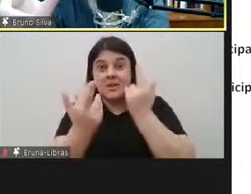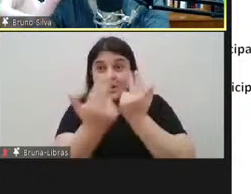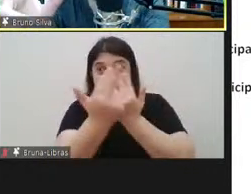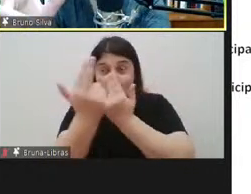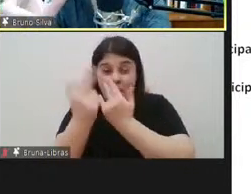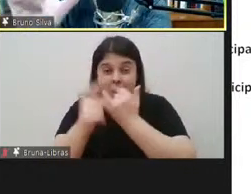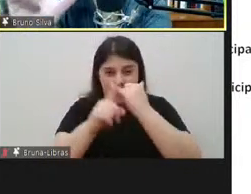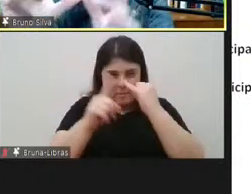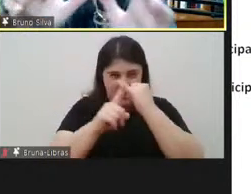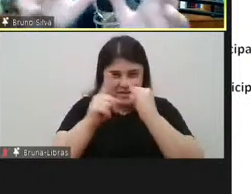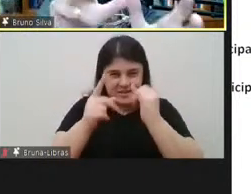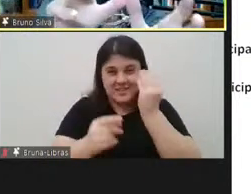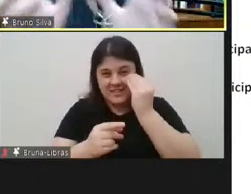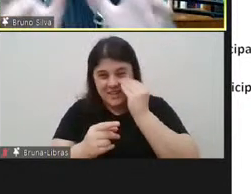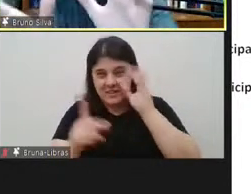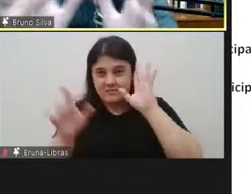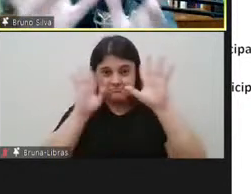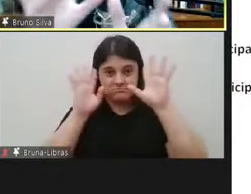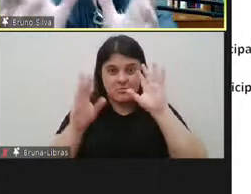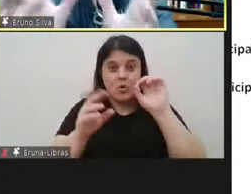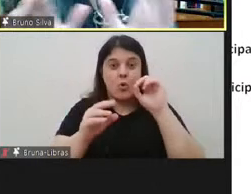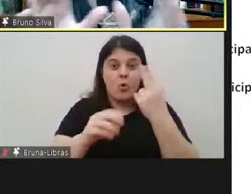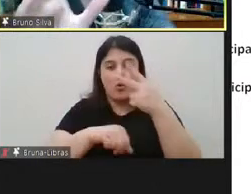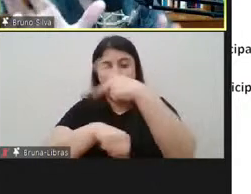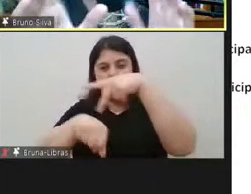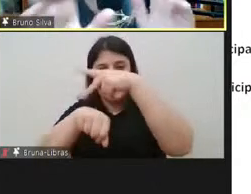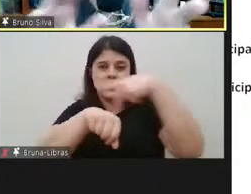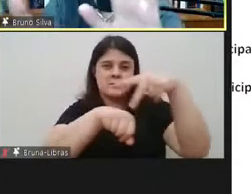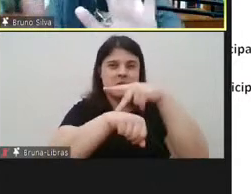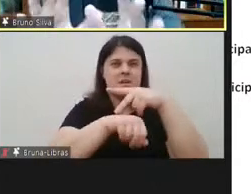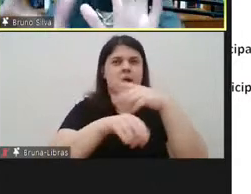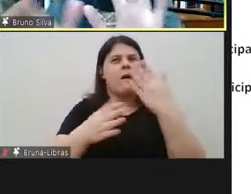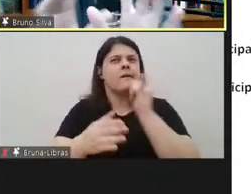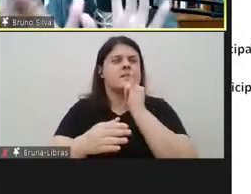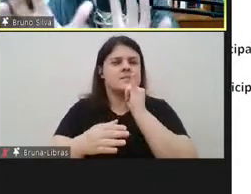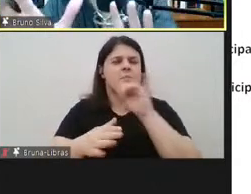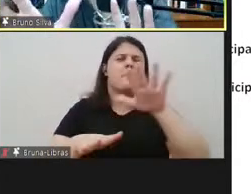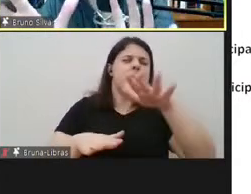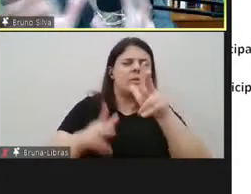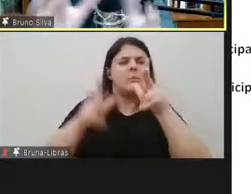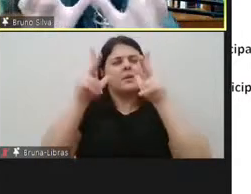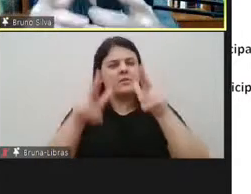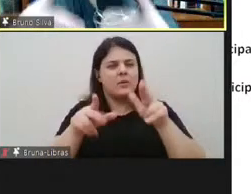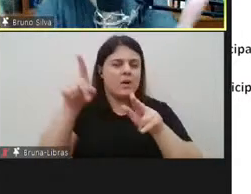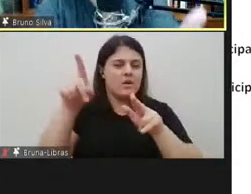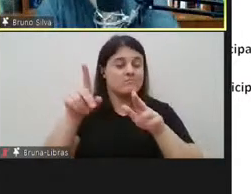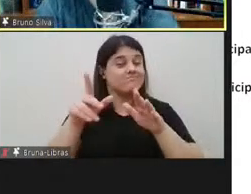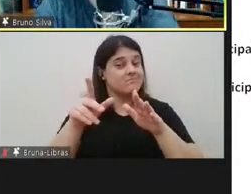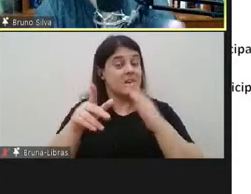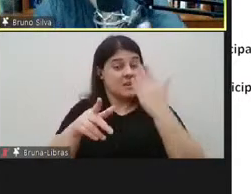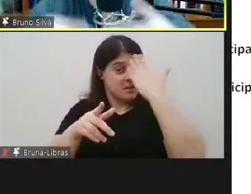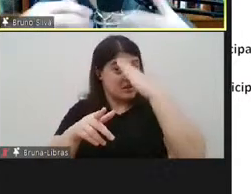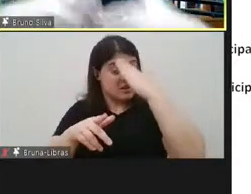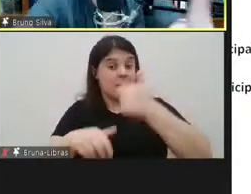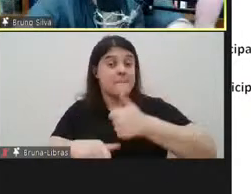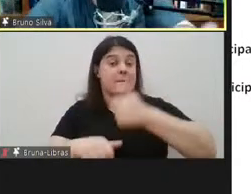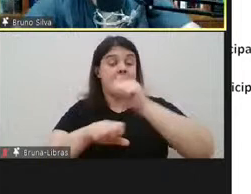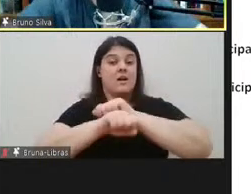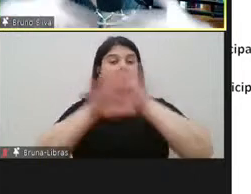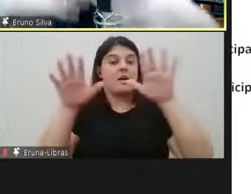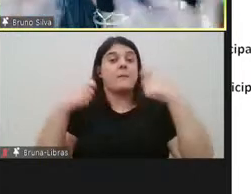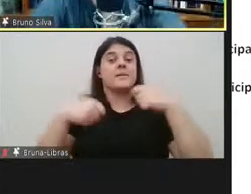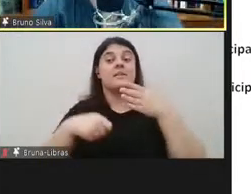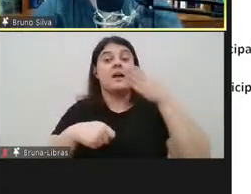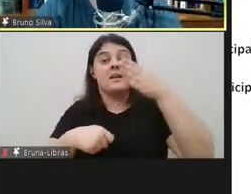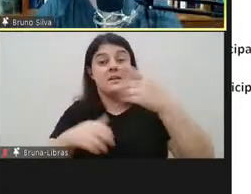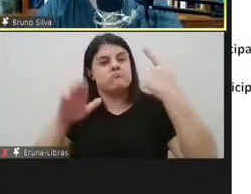semelhante vamos dizer assim ou tente enquadrar os países os casais funciona mais ou menos assim a gente poder entender efetivamente como funciona você